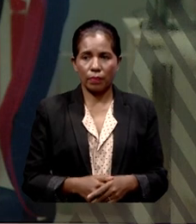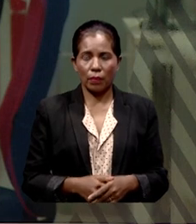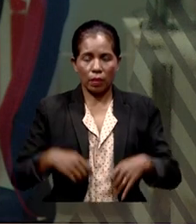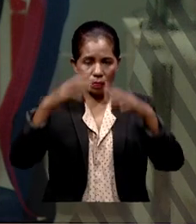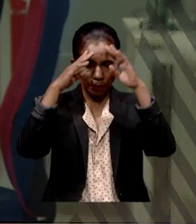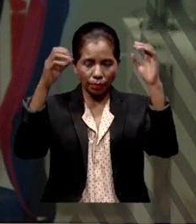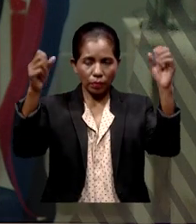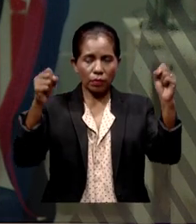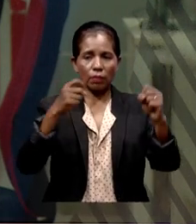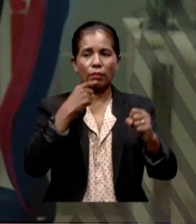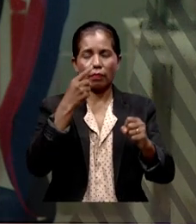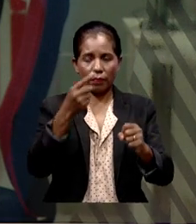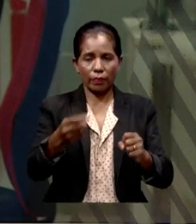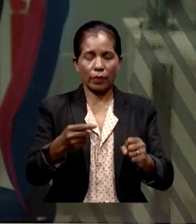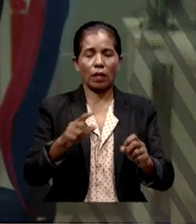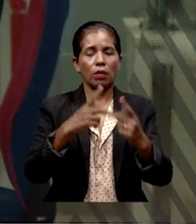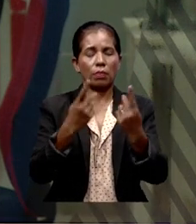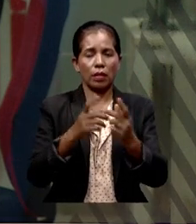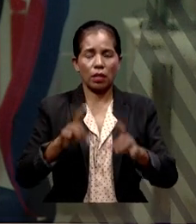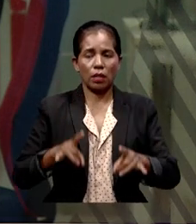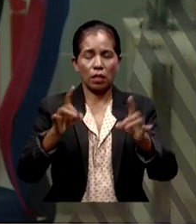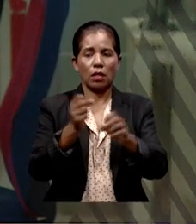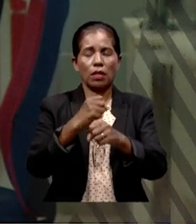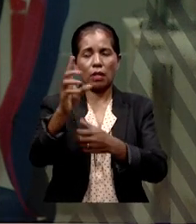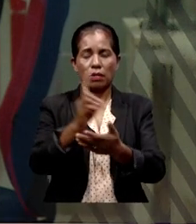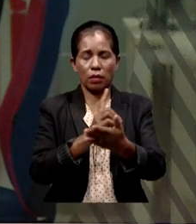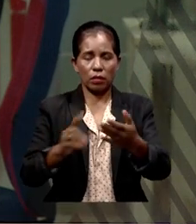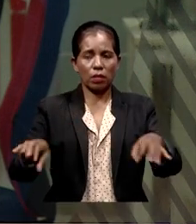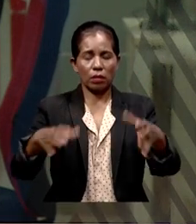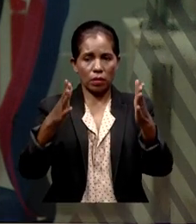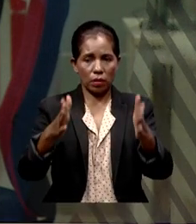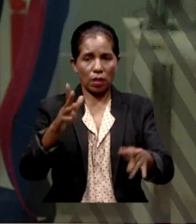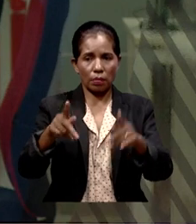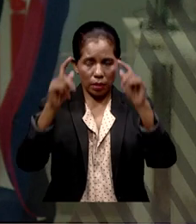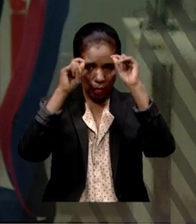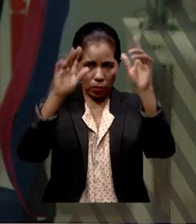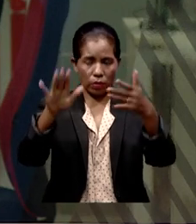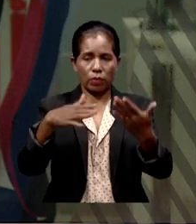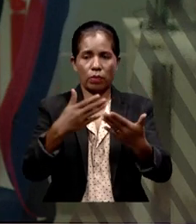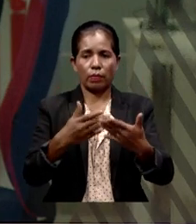Presidente da República considera empresa Austrália rola discriminação para trabalhador timor-leste.